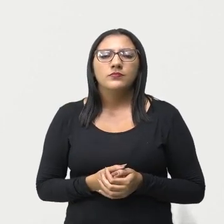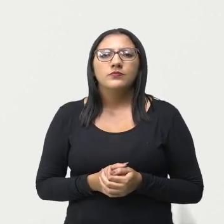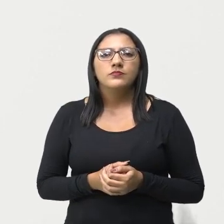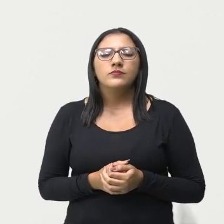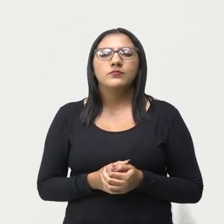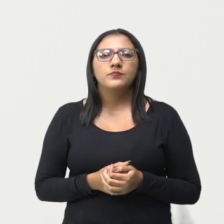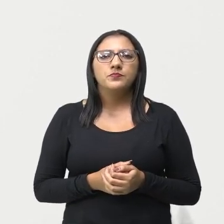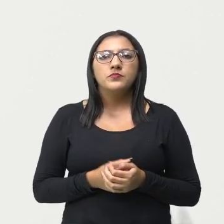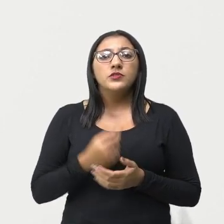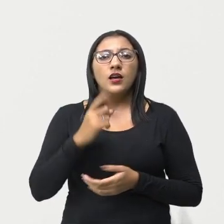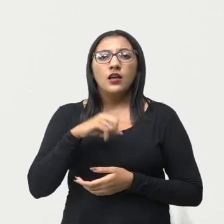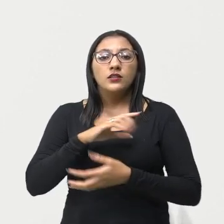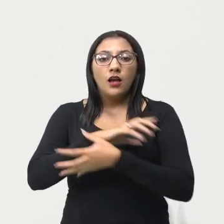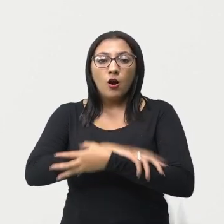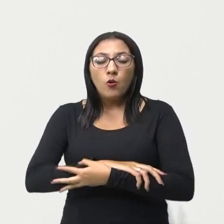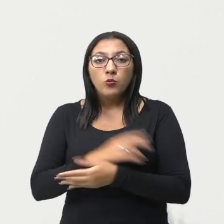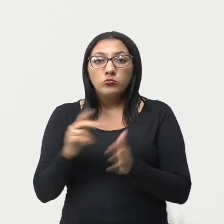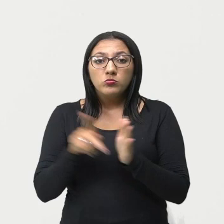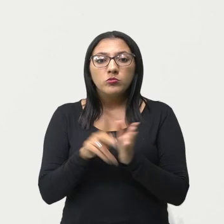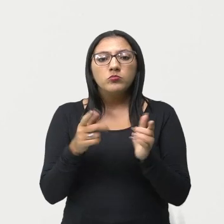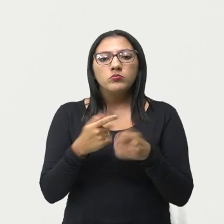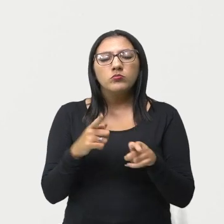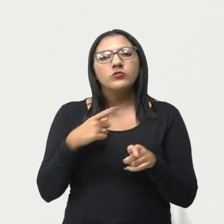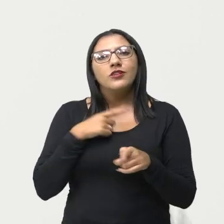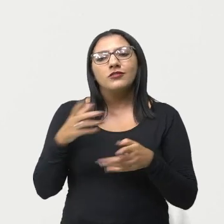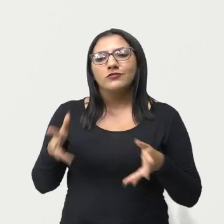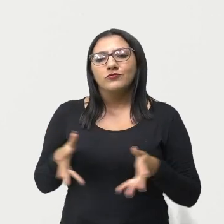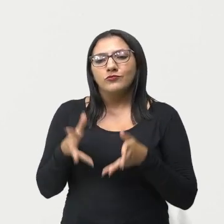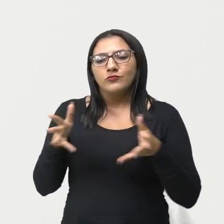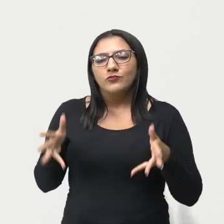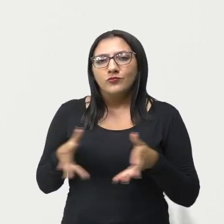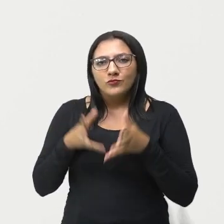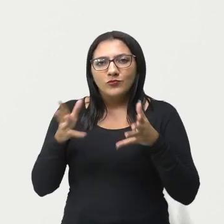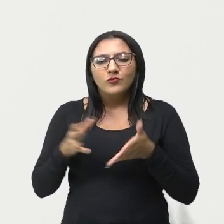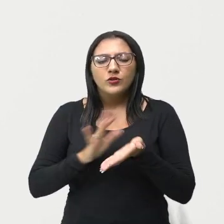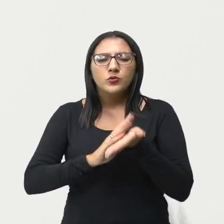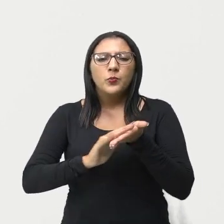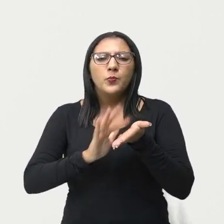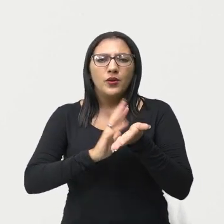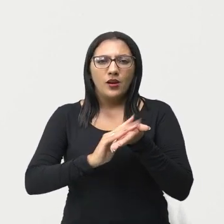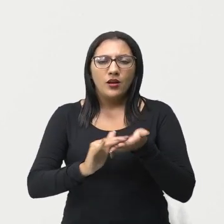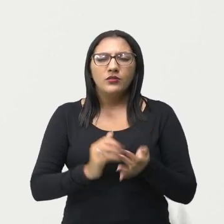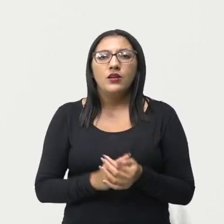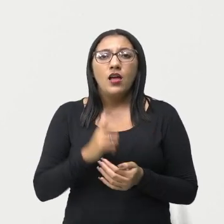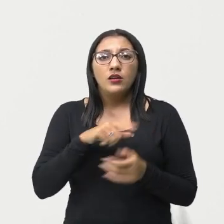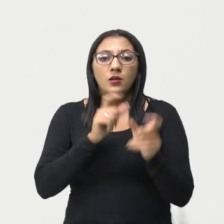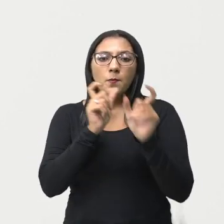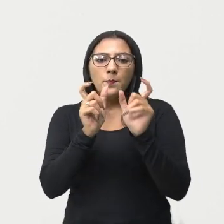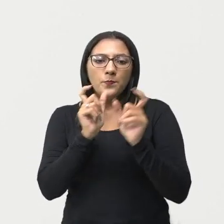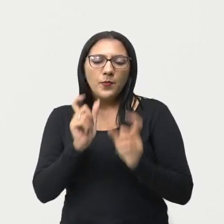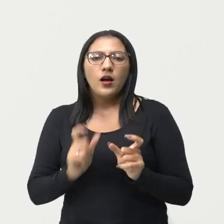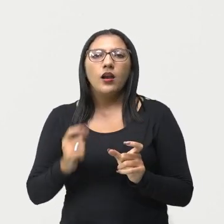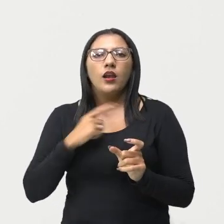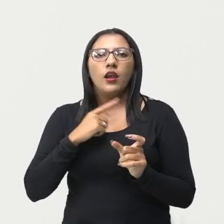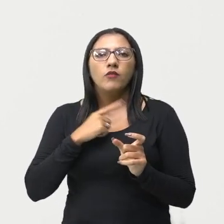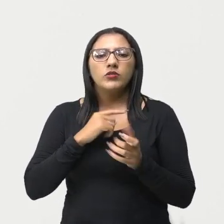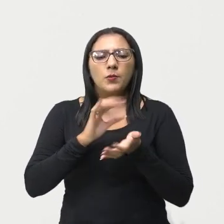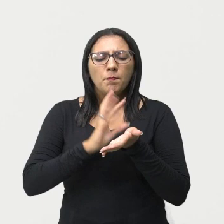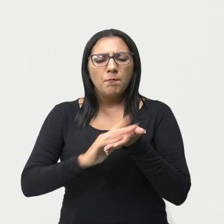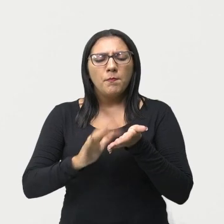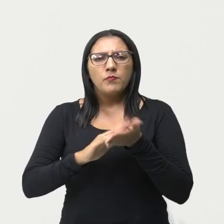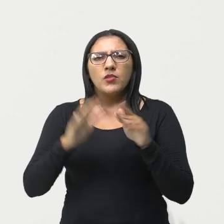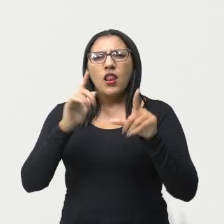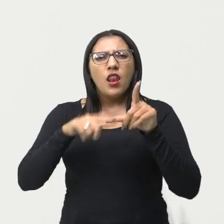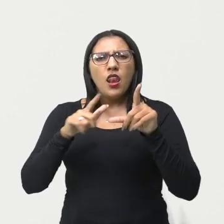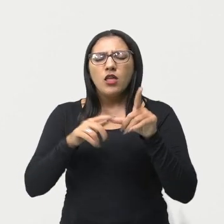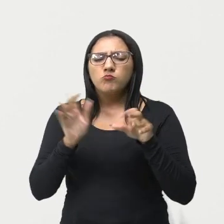O acordo influencia o Braille, pois, nesse sistema, as palavras são escritas letra a